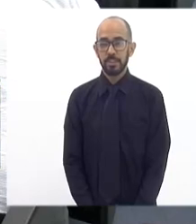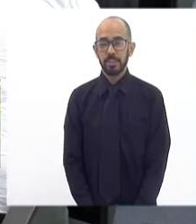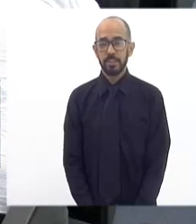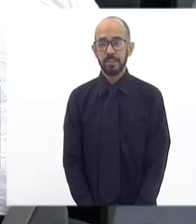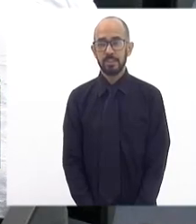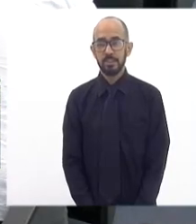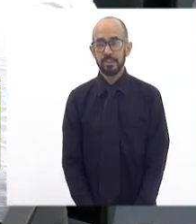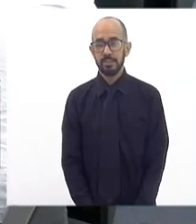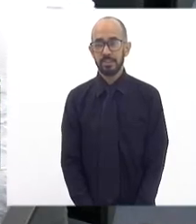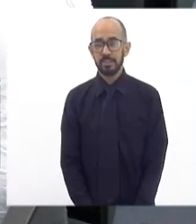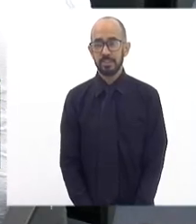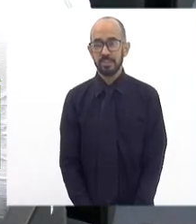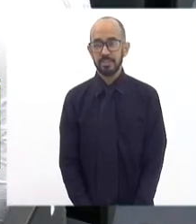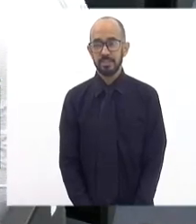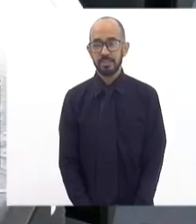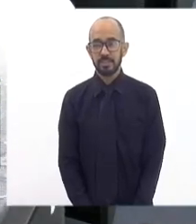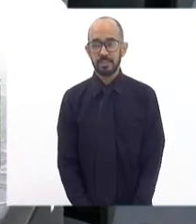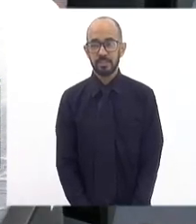o